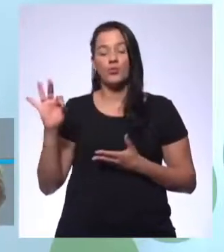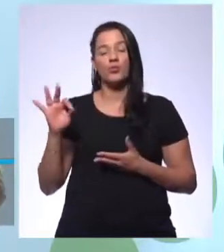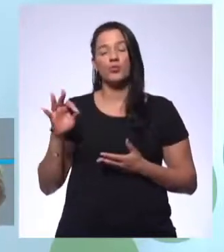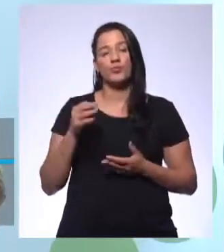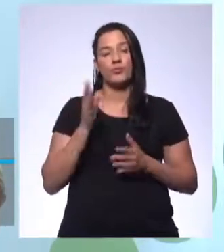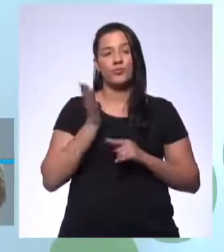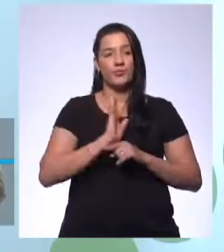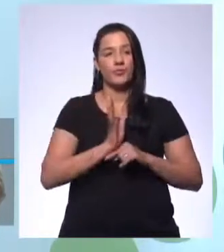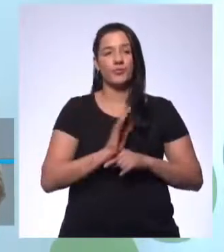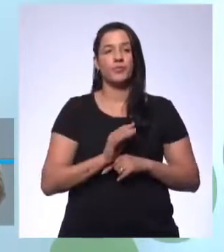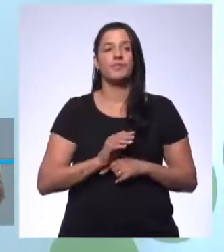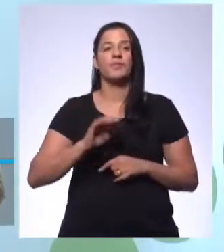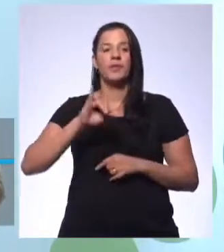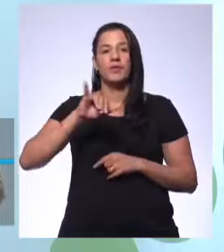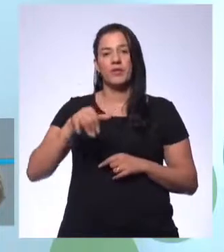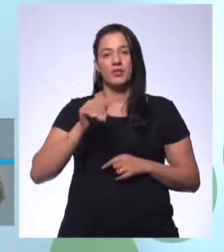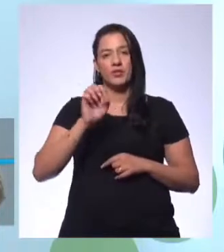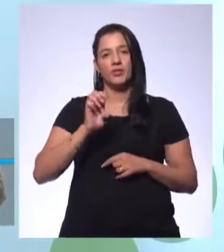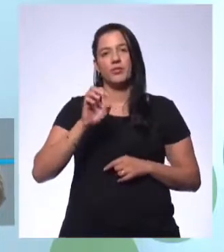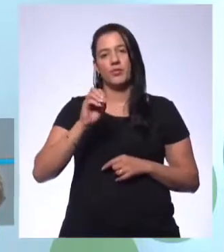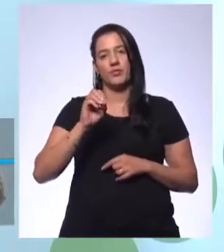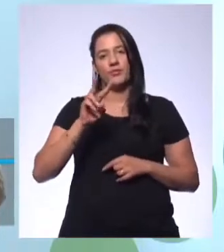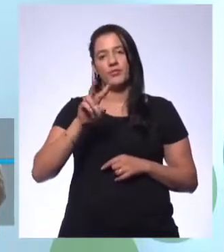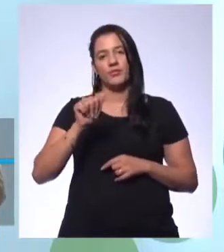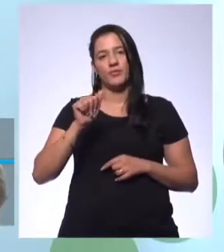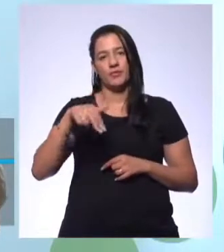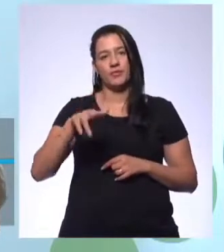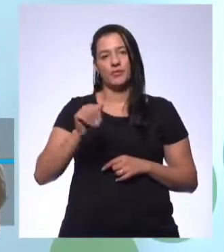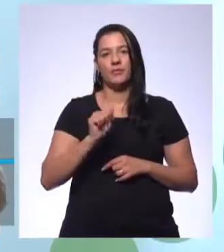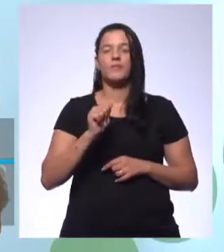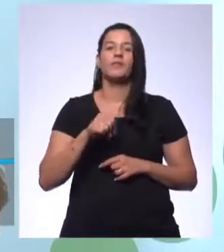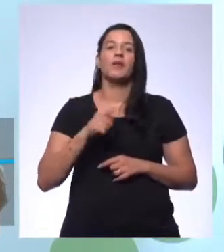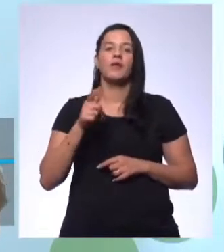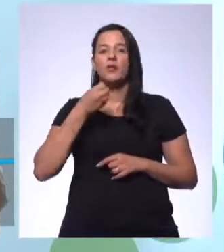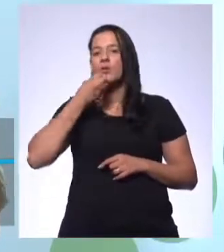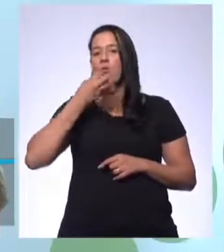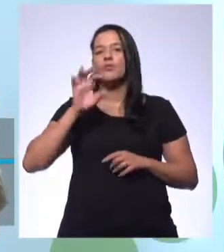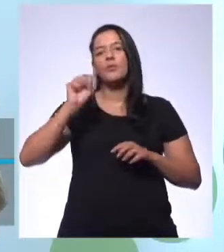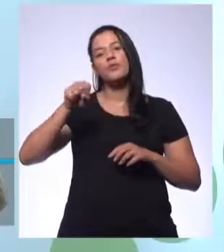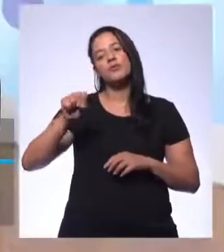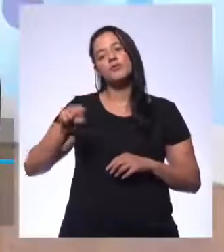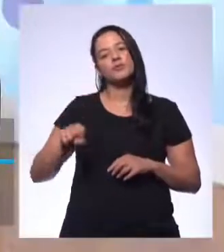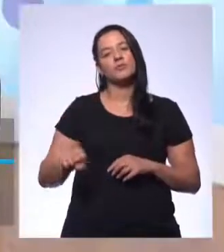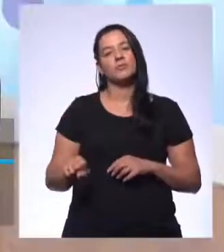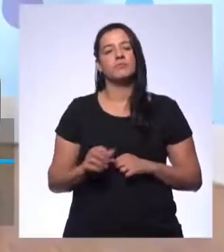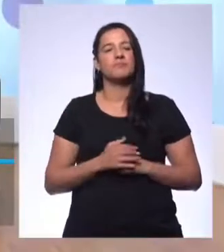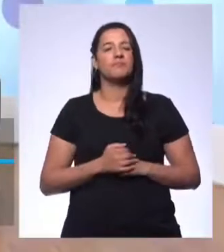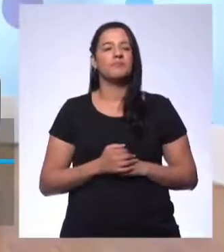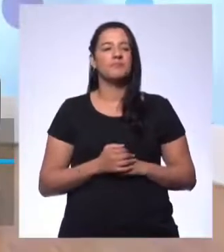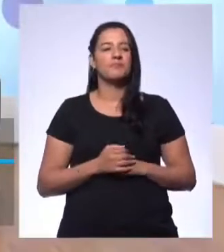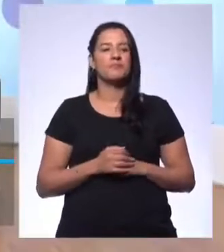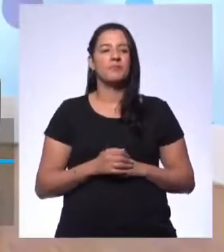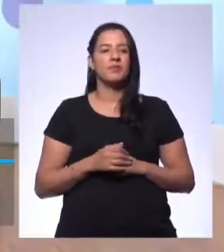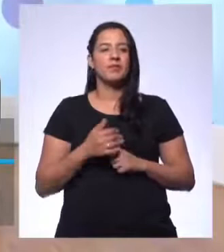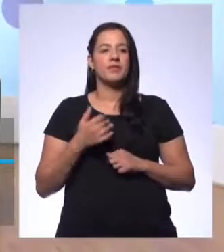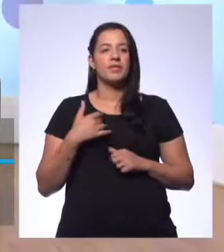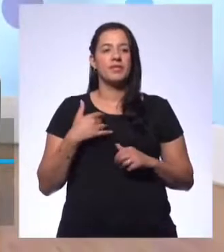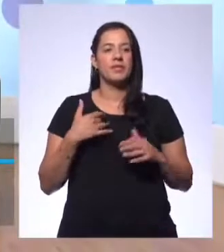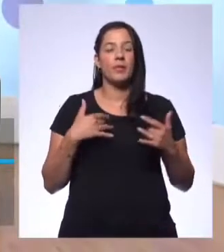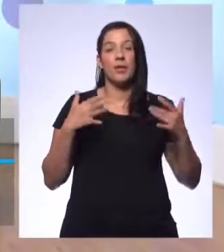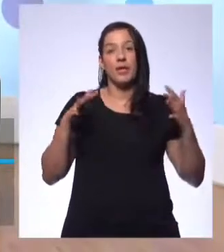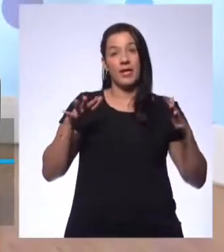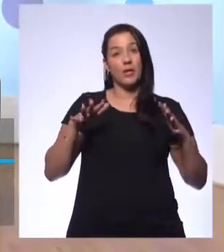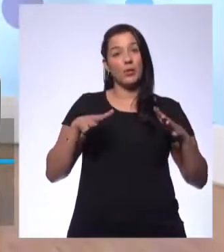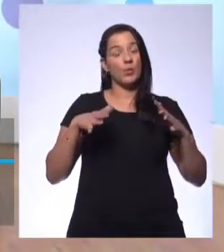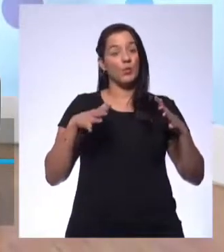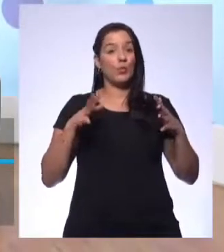a Giovana, por coincidência, sim, porque eu acho bons os filmes. É isso, a maioria diz sim. Então vamos lá. Eu não sou fã desse tipo de filme,